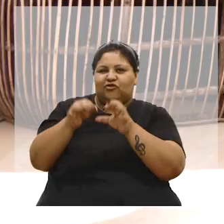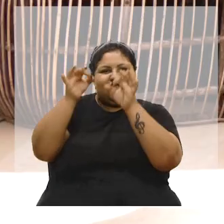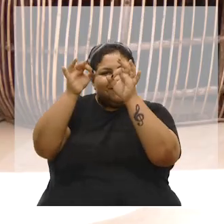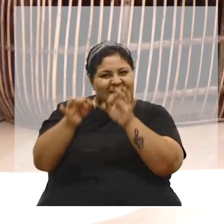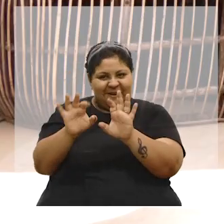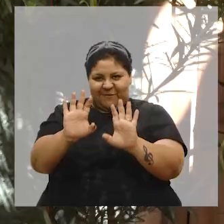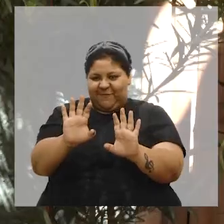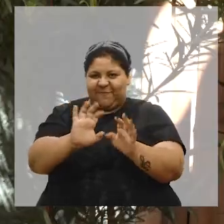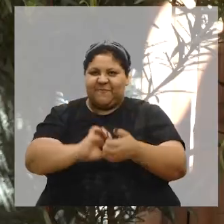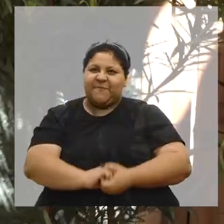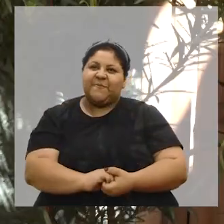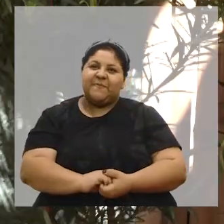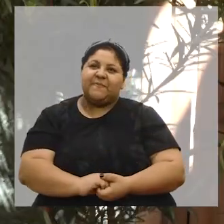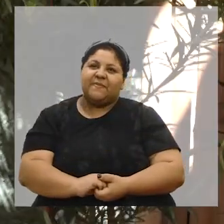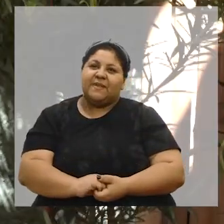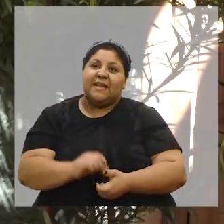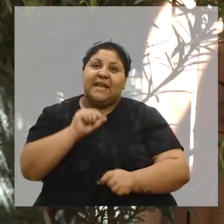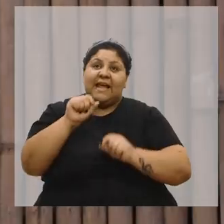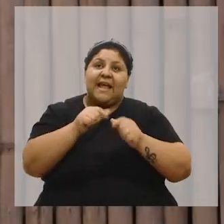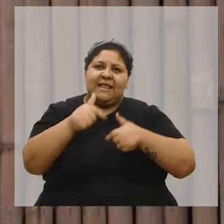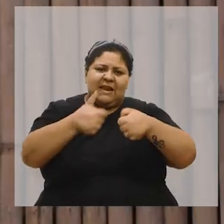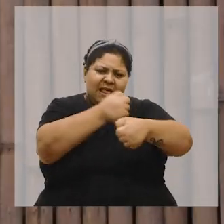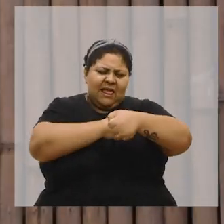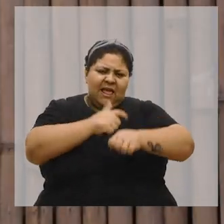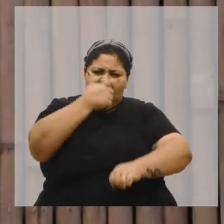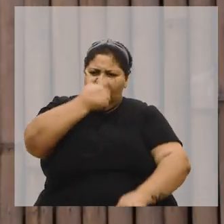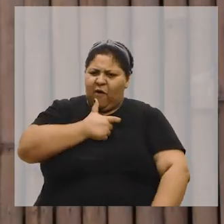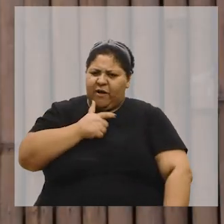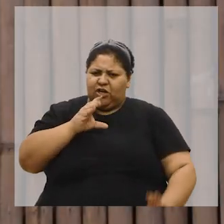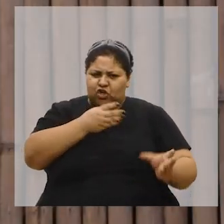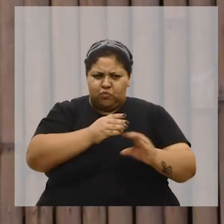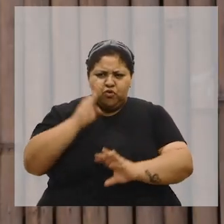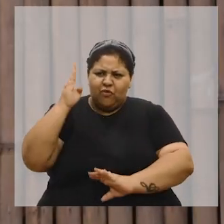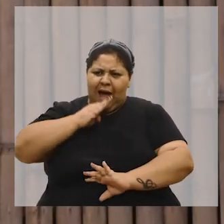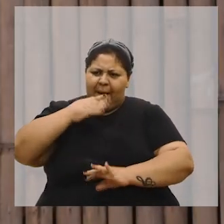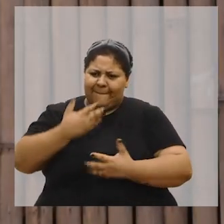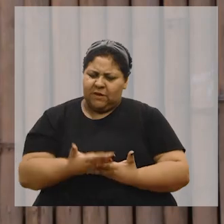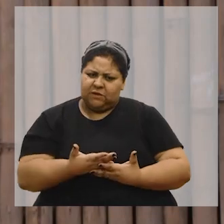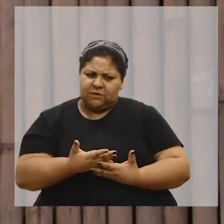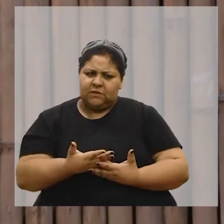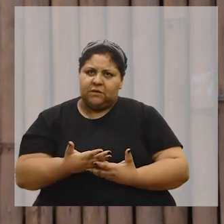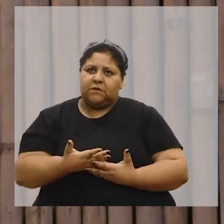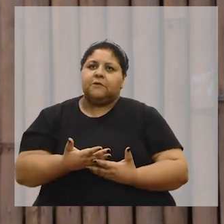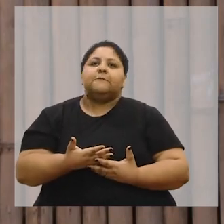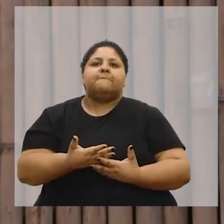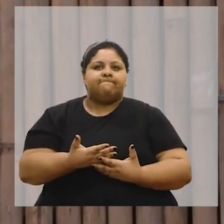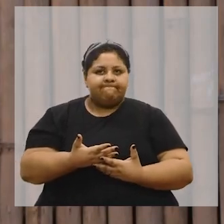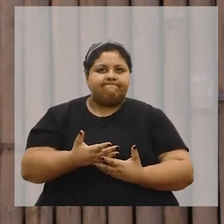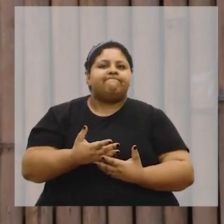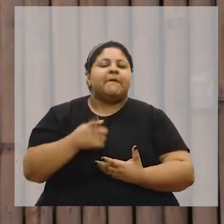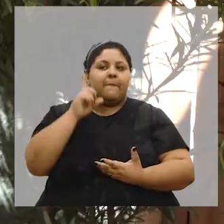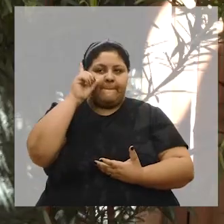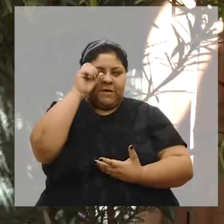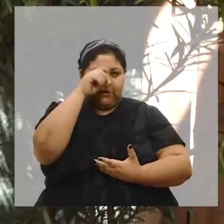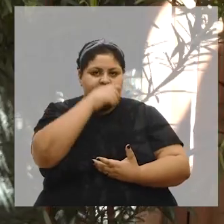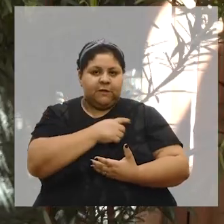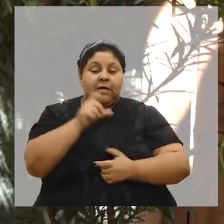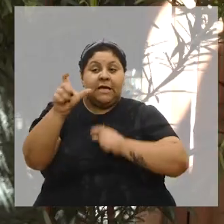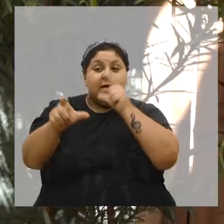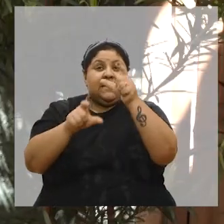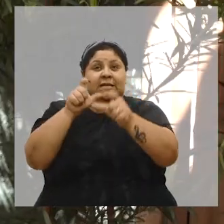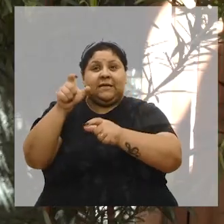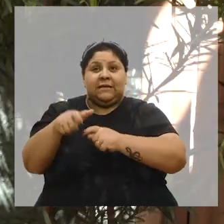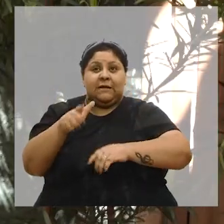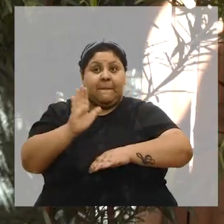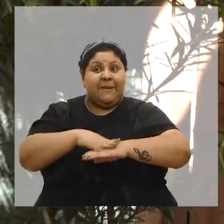para tudo funcionar de acordo. Eu sempre admirei quem trabalha com gastronomia, porque me parece uma coisa que tem que ser muito rápida né? E a Sim, preocupação é bem com o produto. complexo.